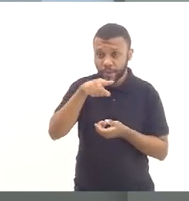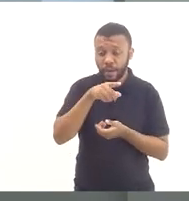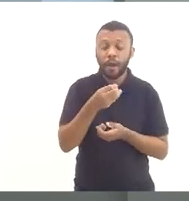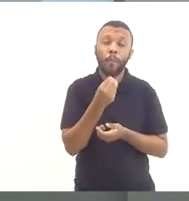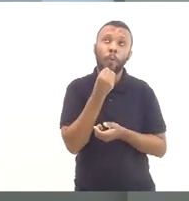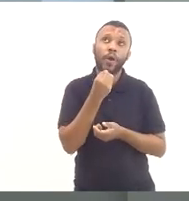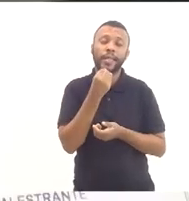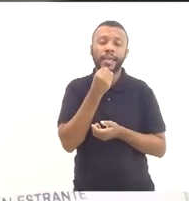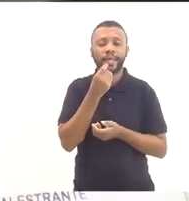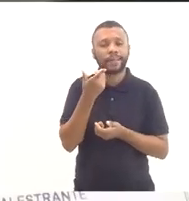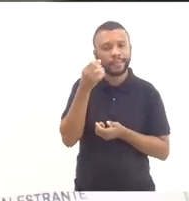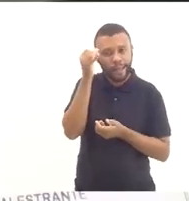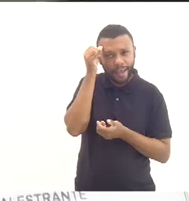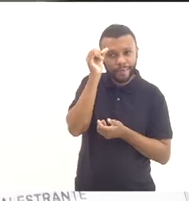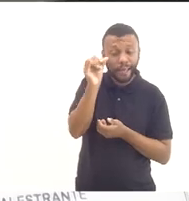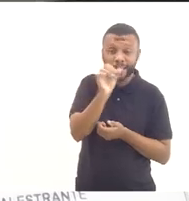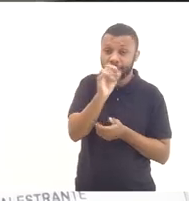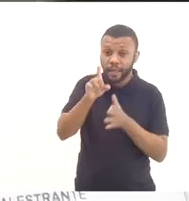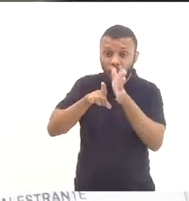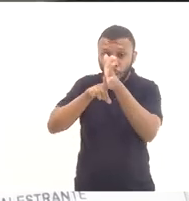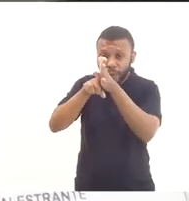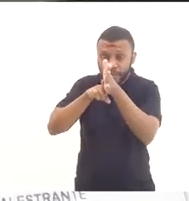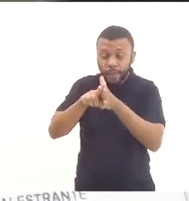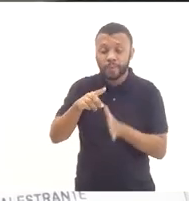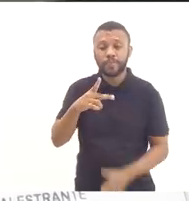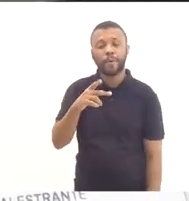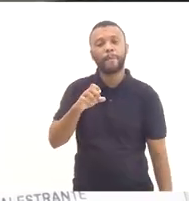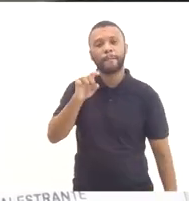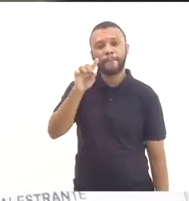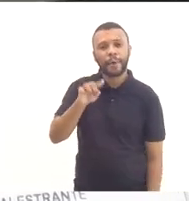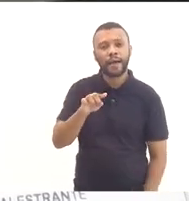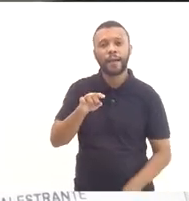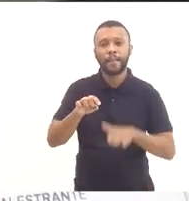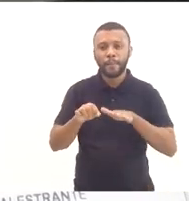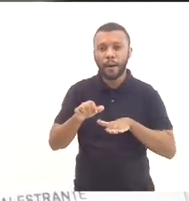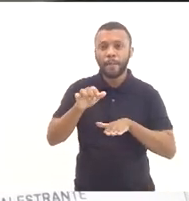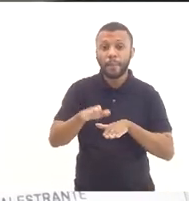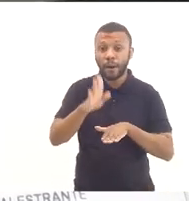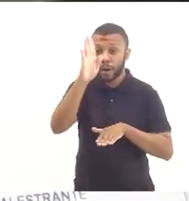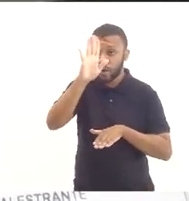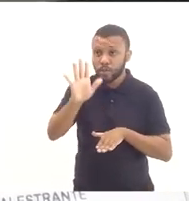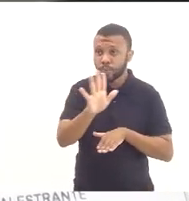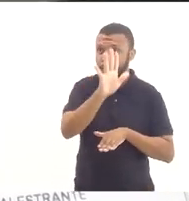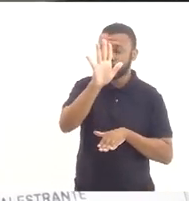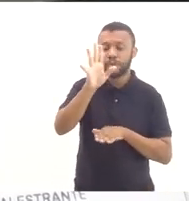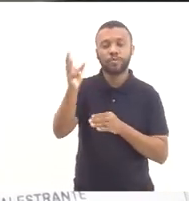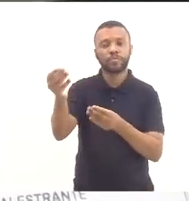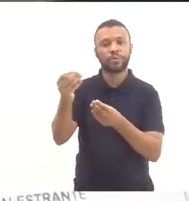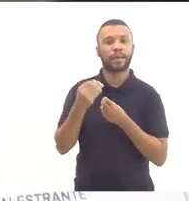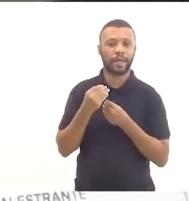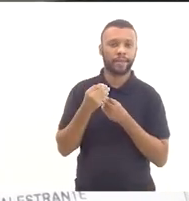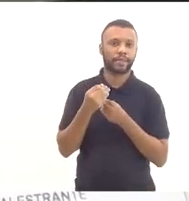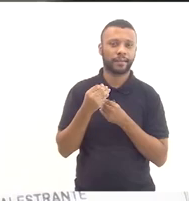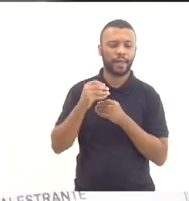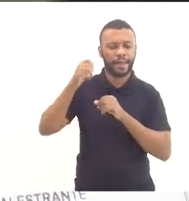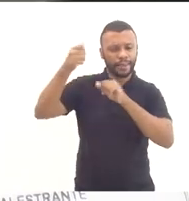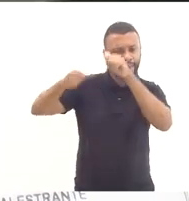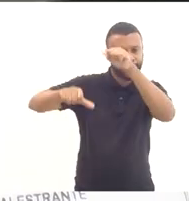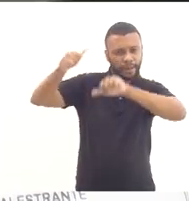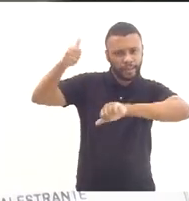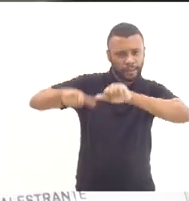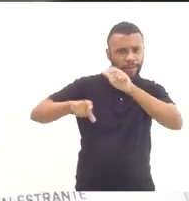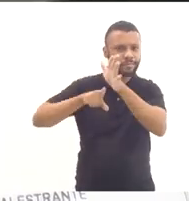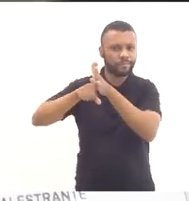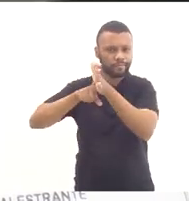elas poderiam ter sido evitadas se o exame do pezinho do Brasil nos dessa esse diagnóstico Ah tá o exame do pezinho